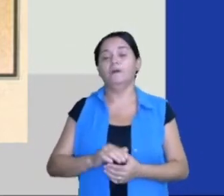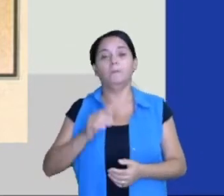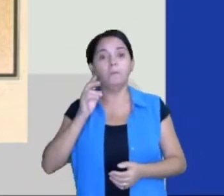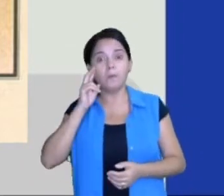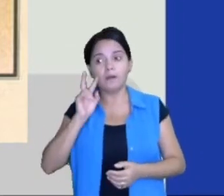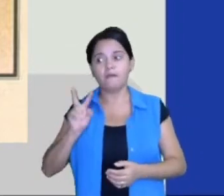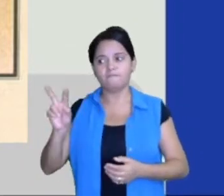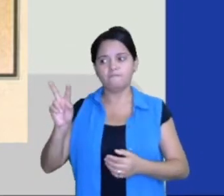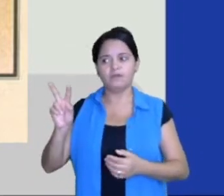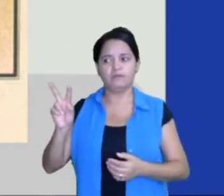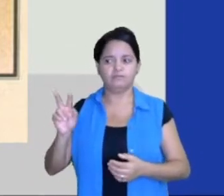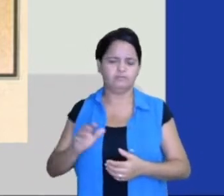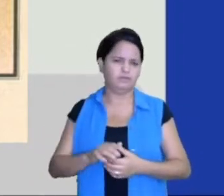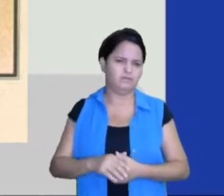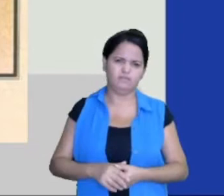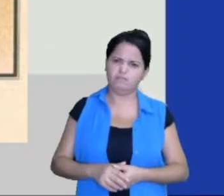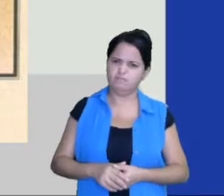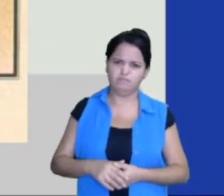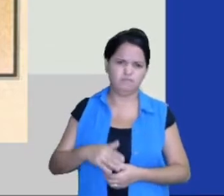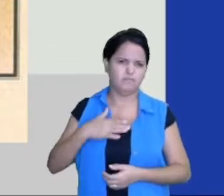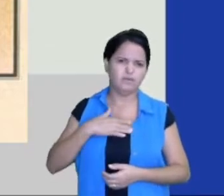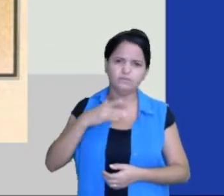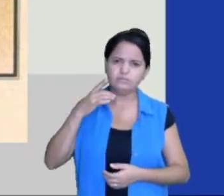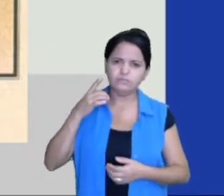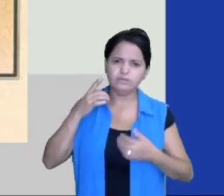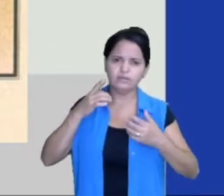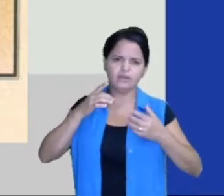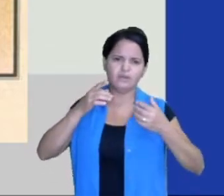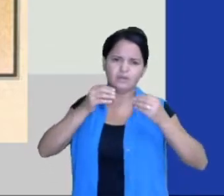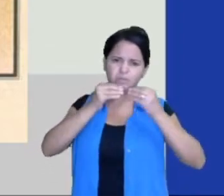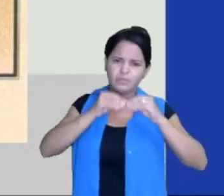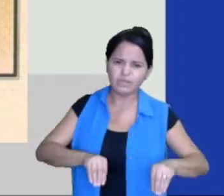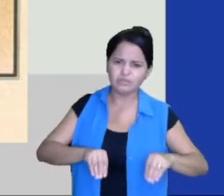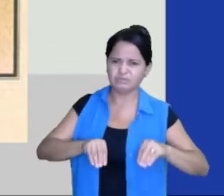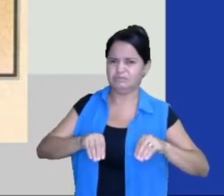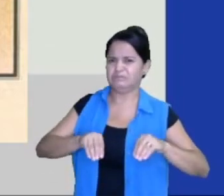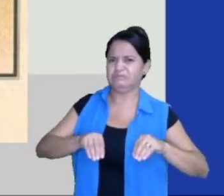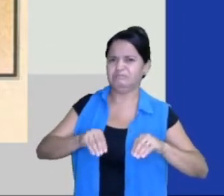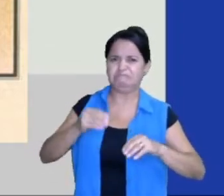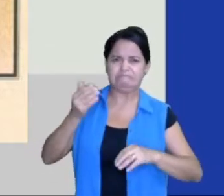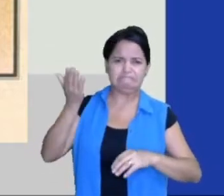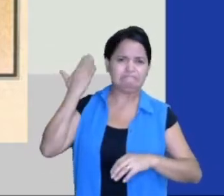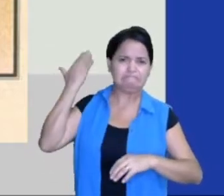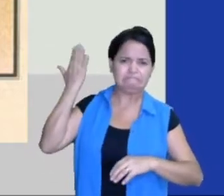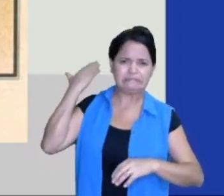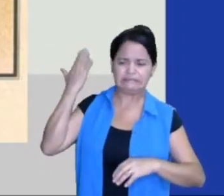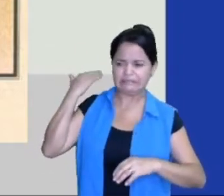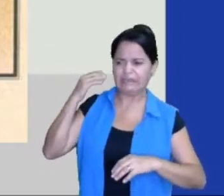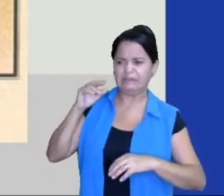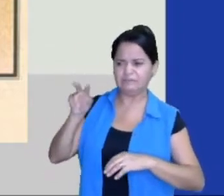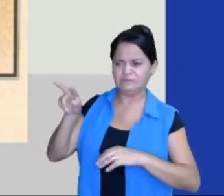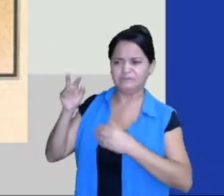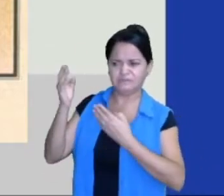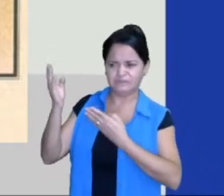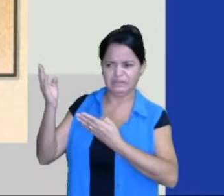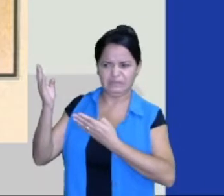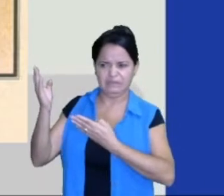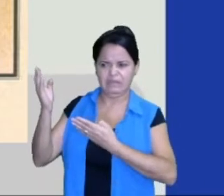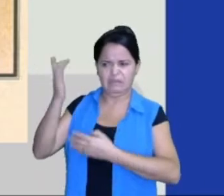fala da desgraça da época. Temos a imagem em cima, né,